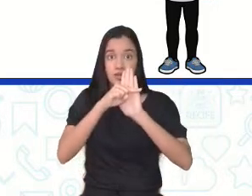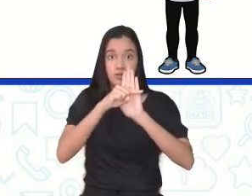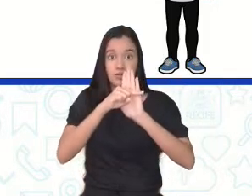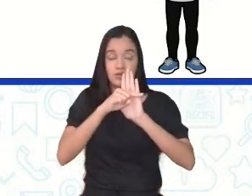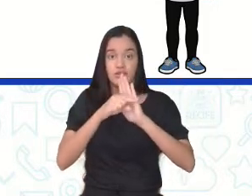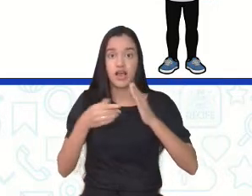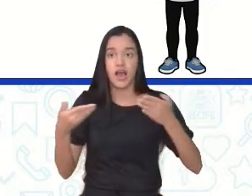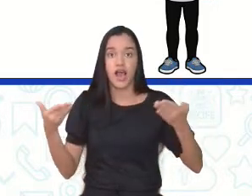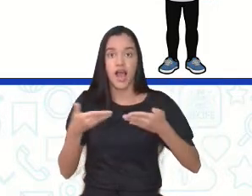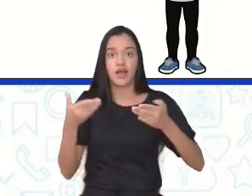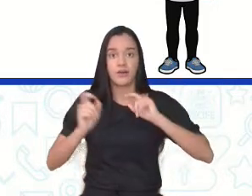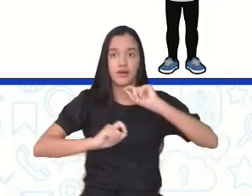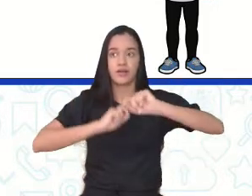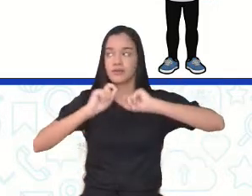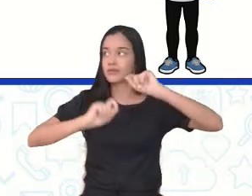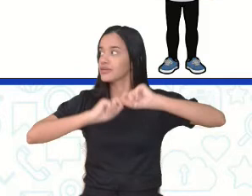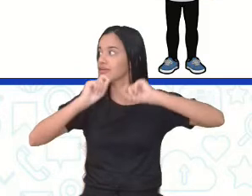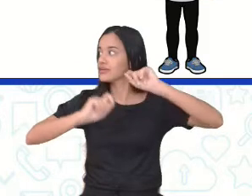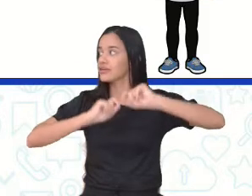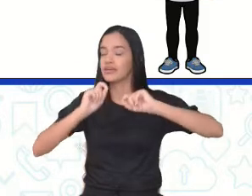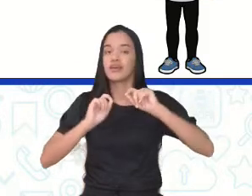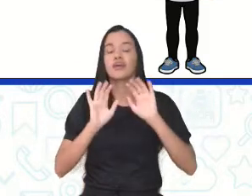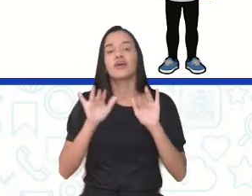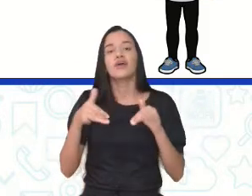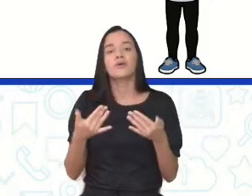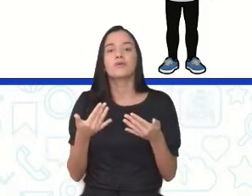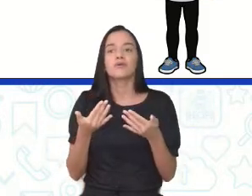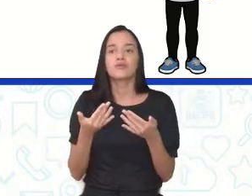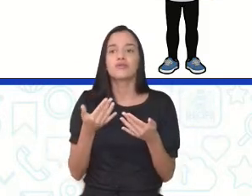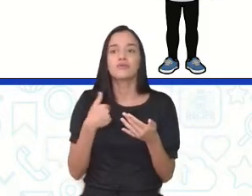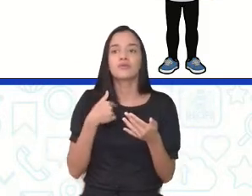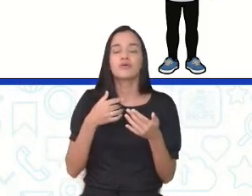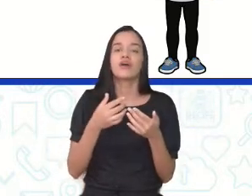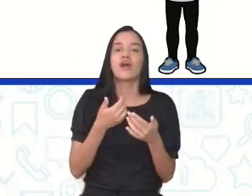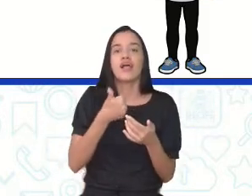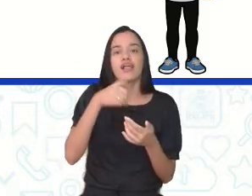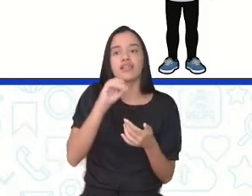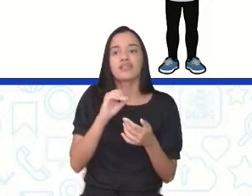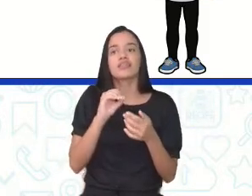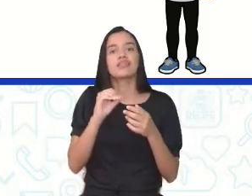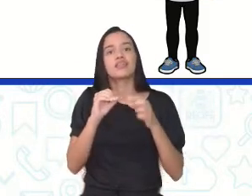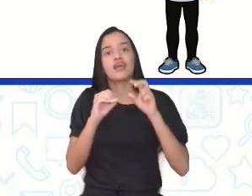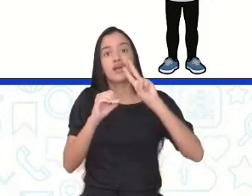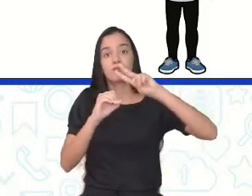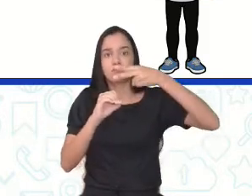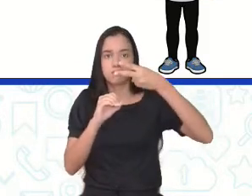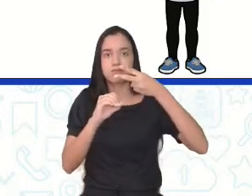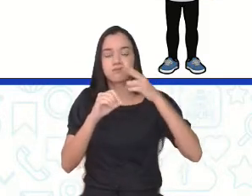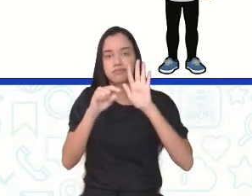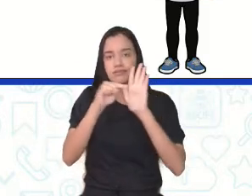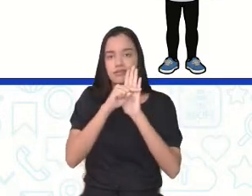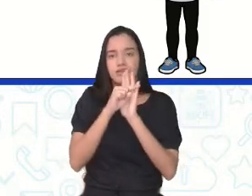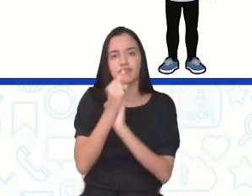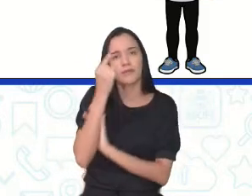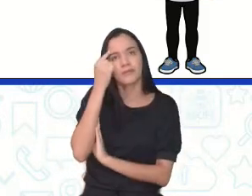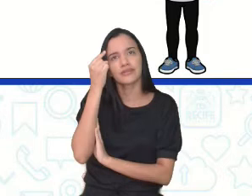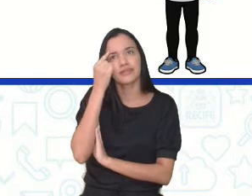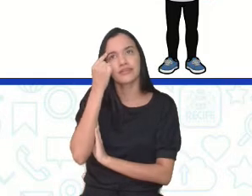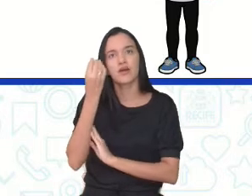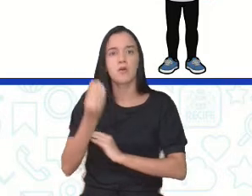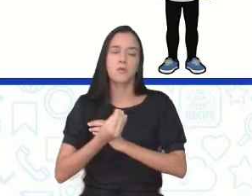quê? Negativo, belezinha? Como o expoente ele é negativo, aí você vai pensar da seguinte